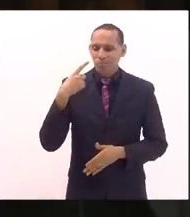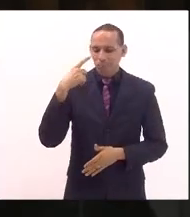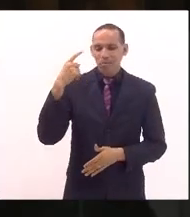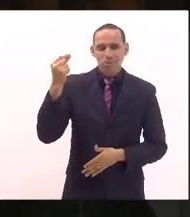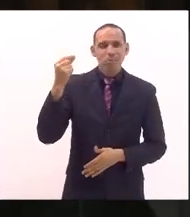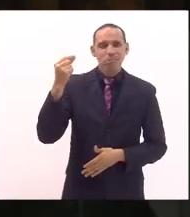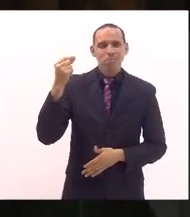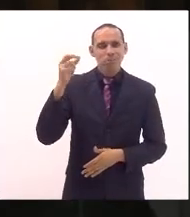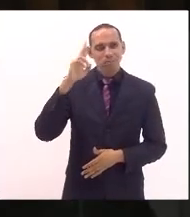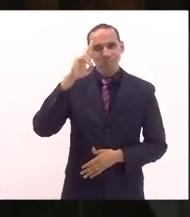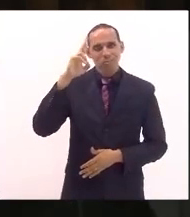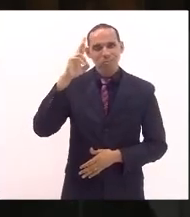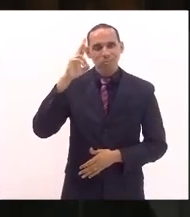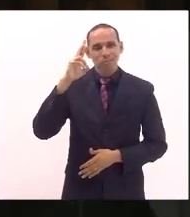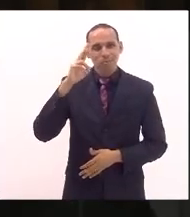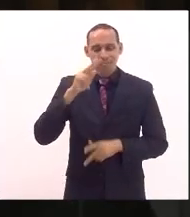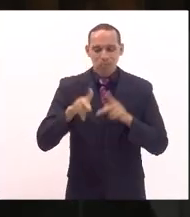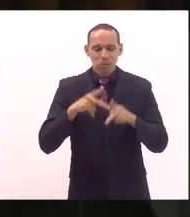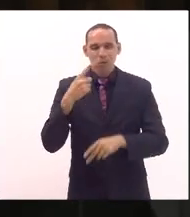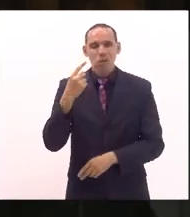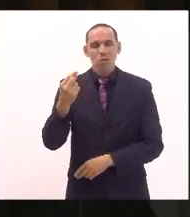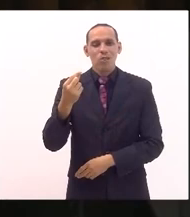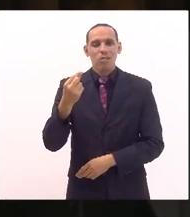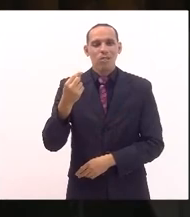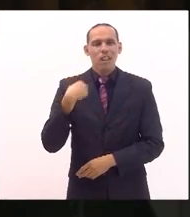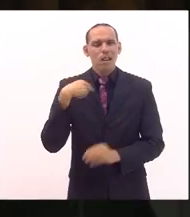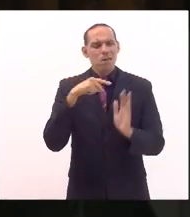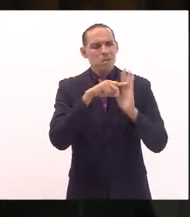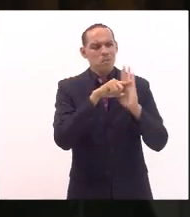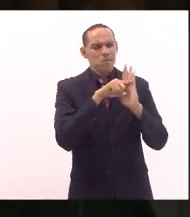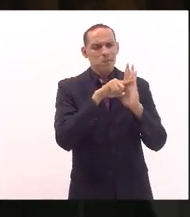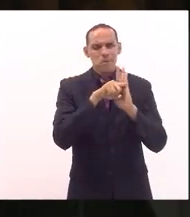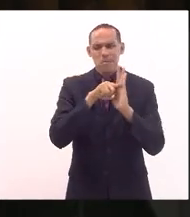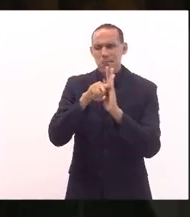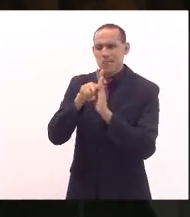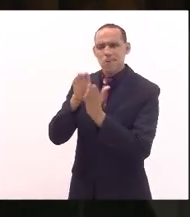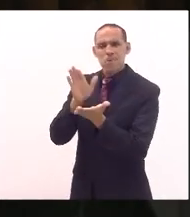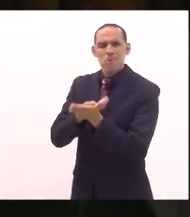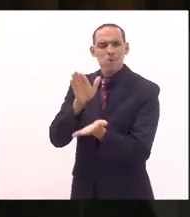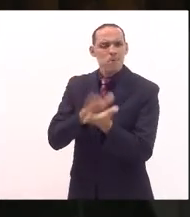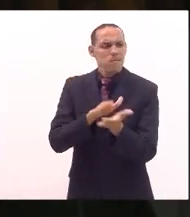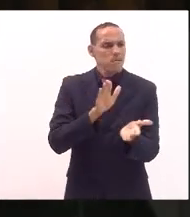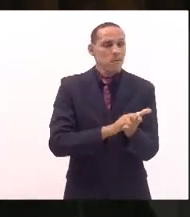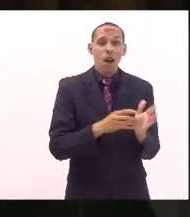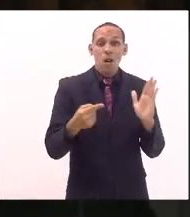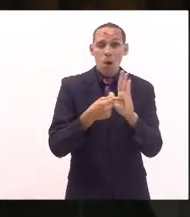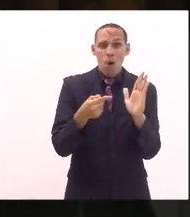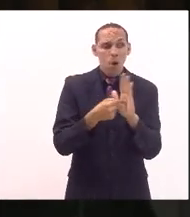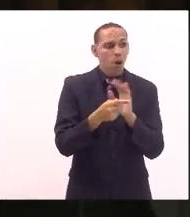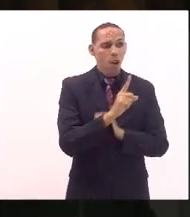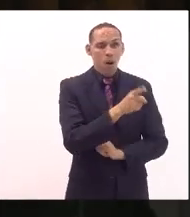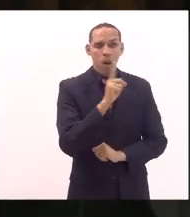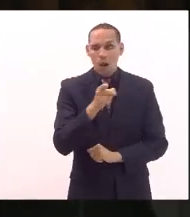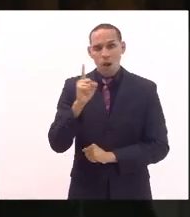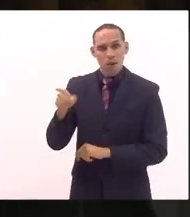tutelado pelo povo fiscalizando cobrando e denunciando